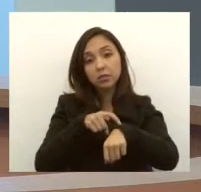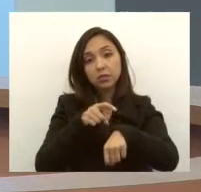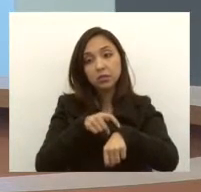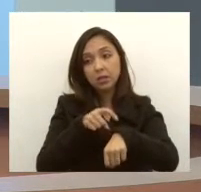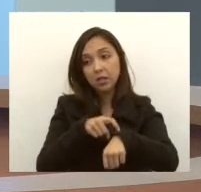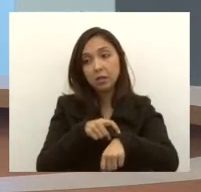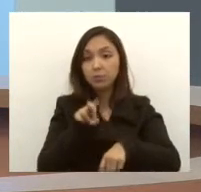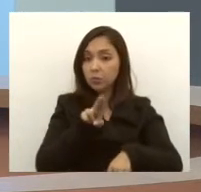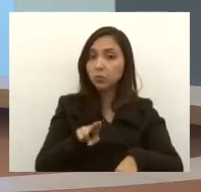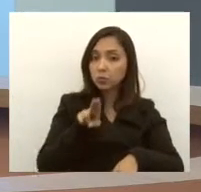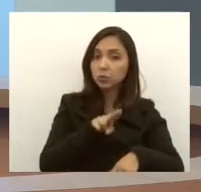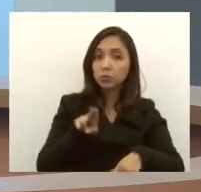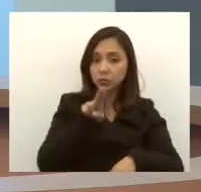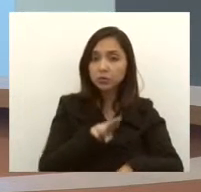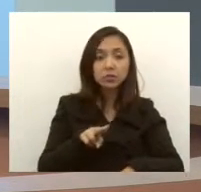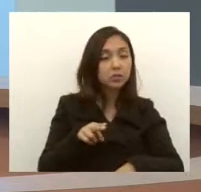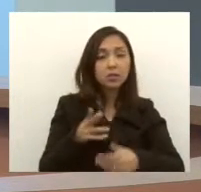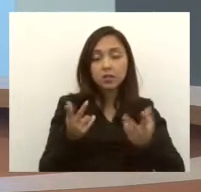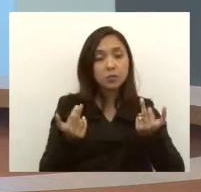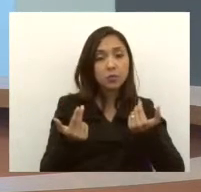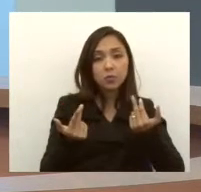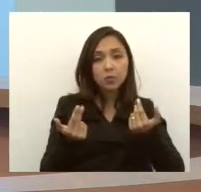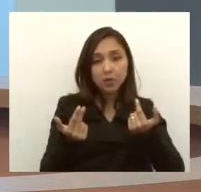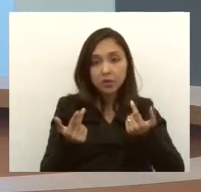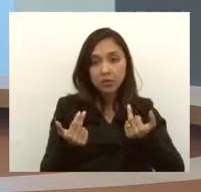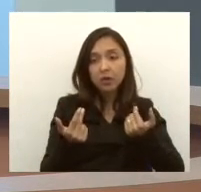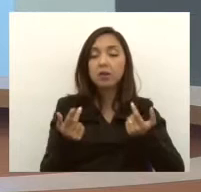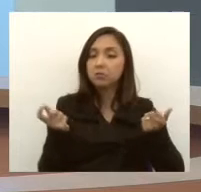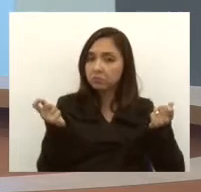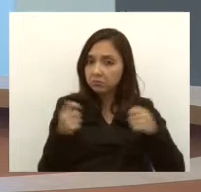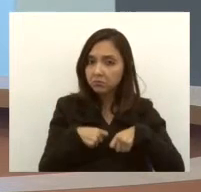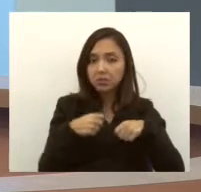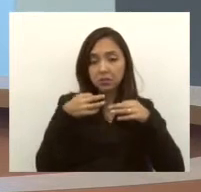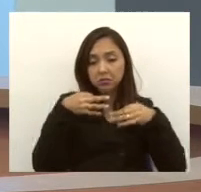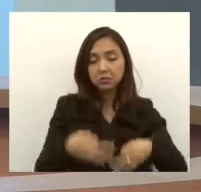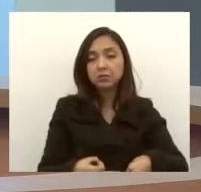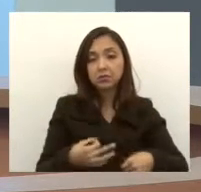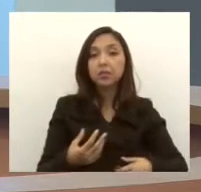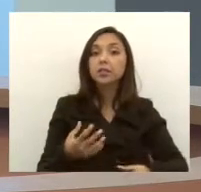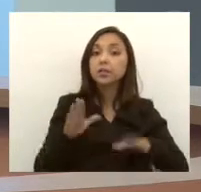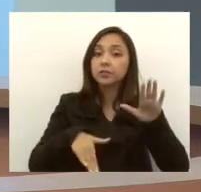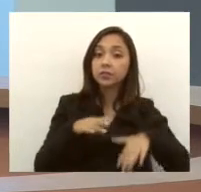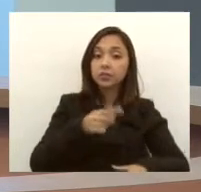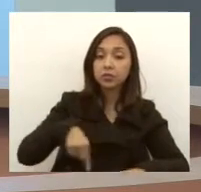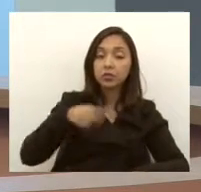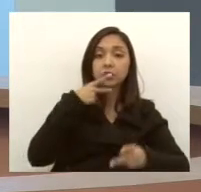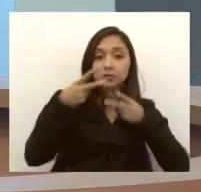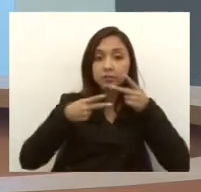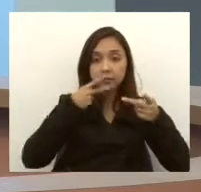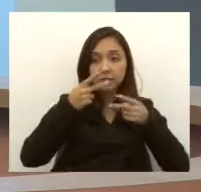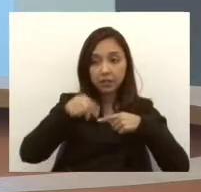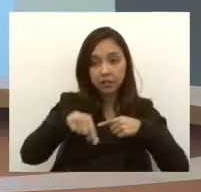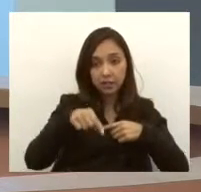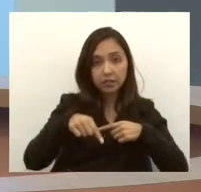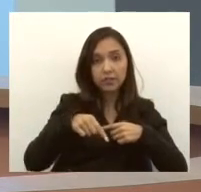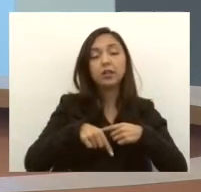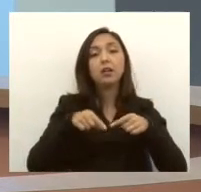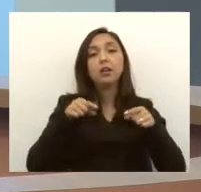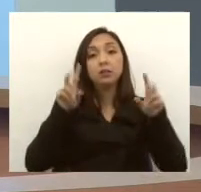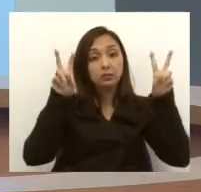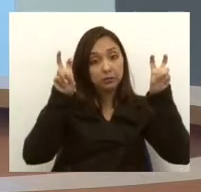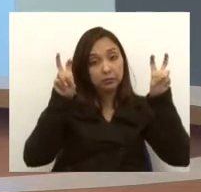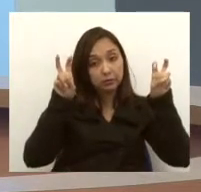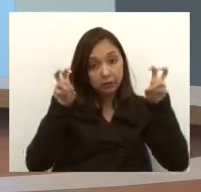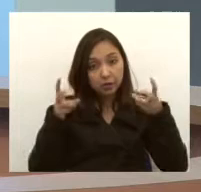está sendo utilizado por esses vereadores da mesma maneira, está sendo utilizado correto. Quando a gente tem a oportunidade de falar aqui e verse sobre um